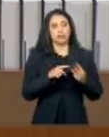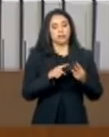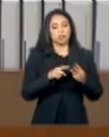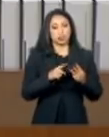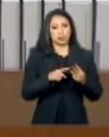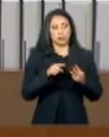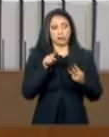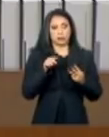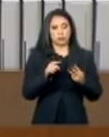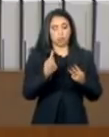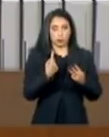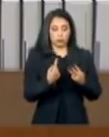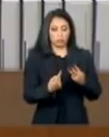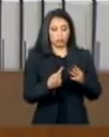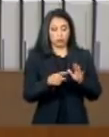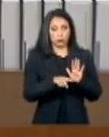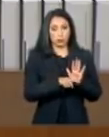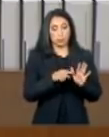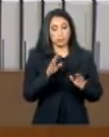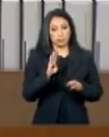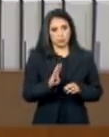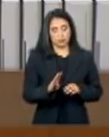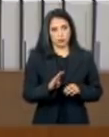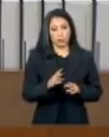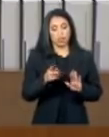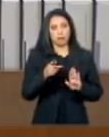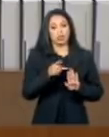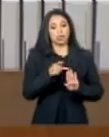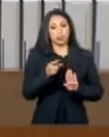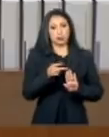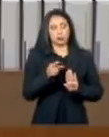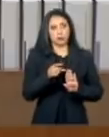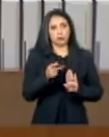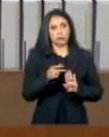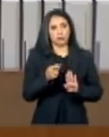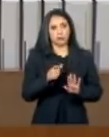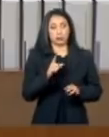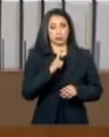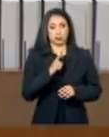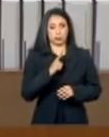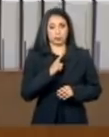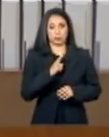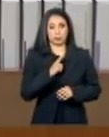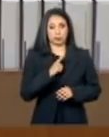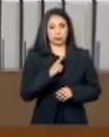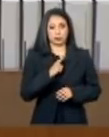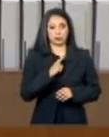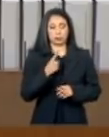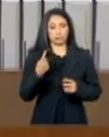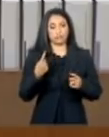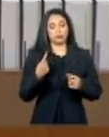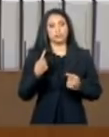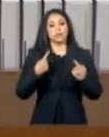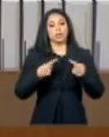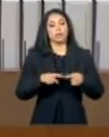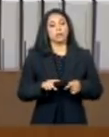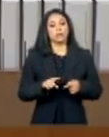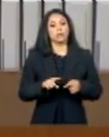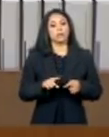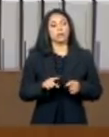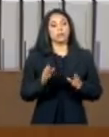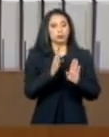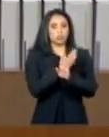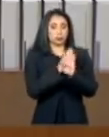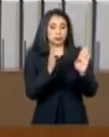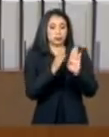da citada portaria cuja incidência reverte inteiramente incompatível com a invocada situação de um perseguido